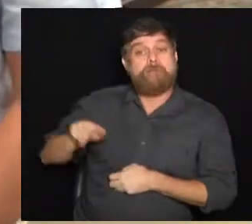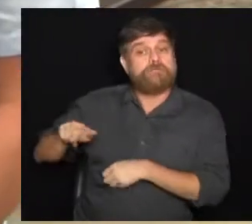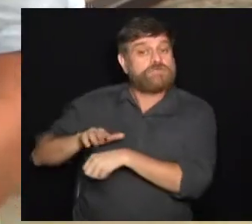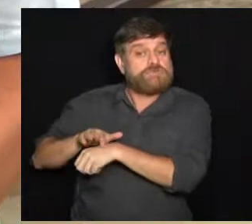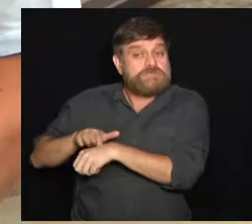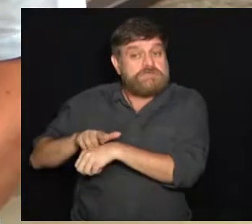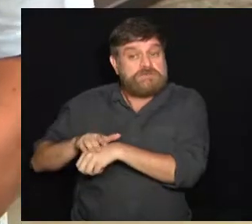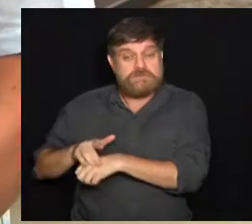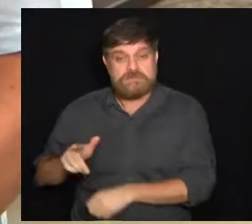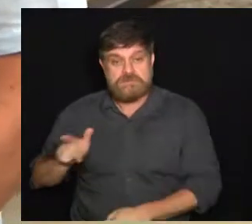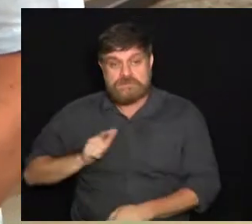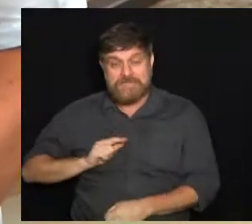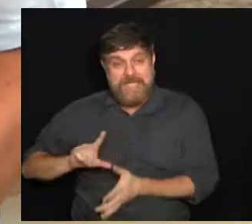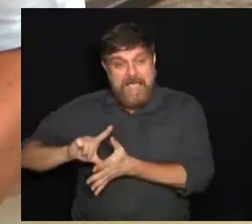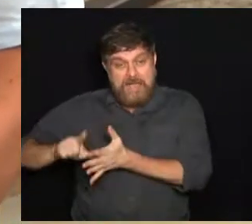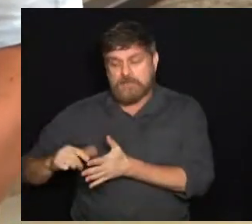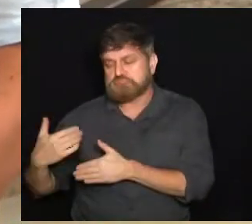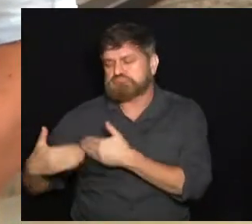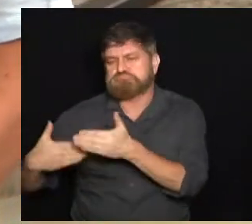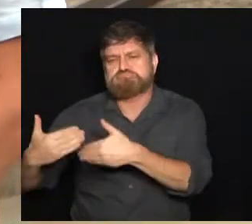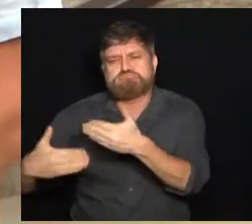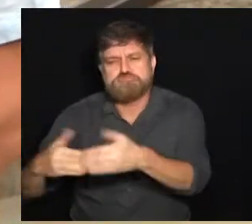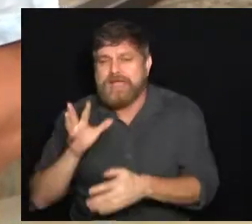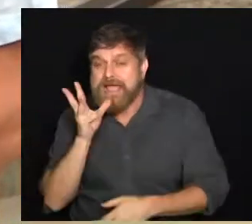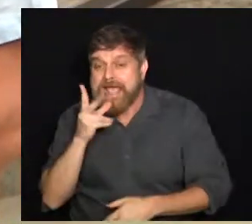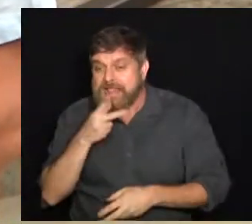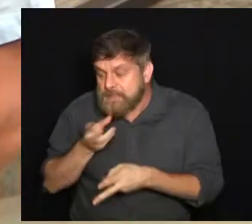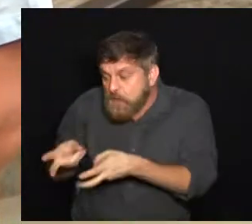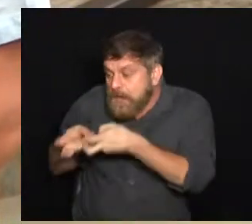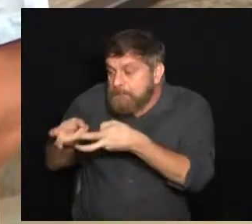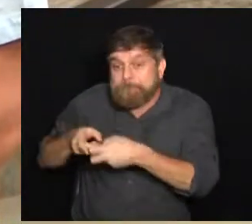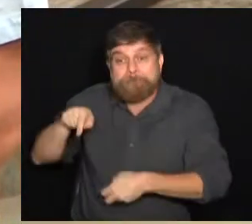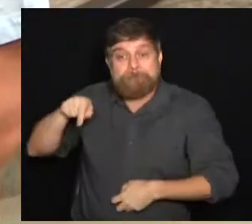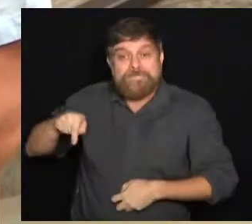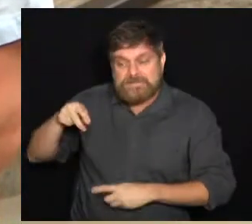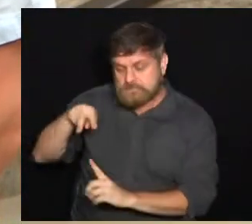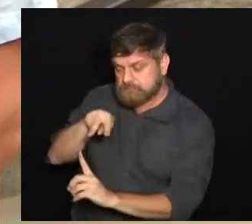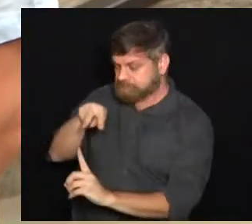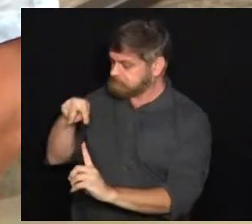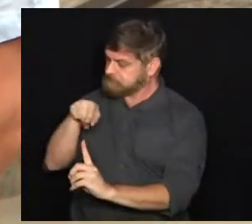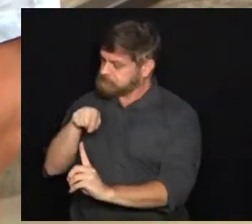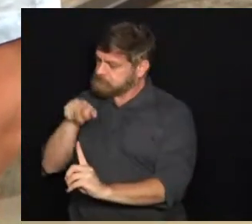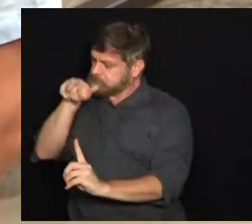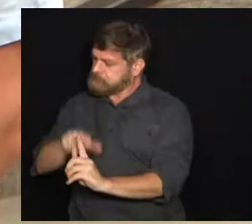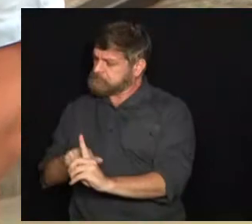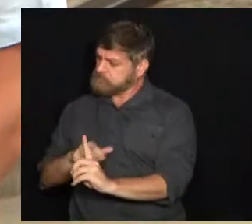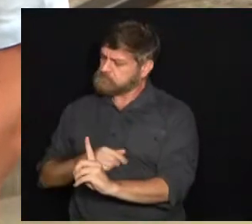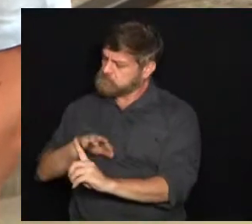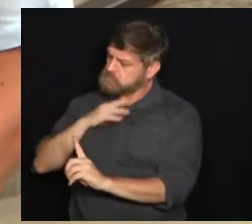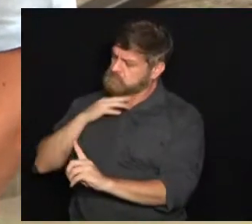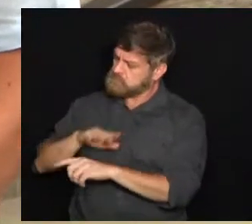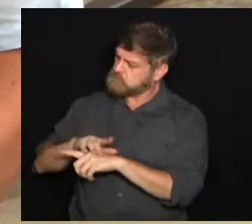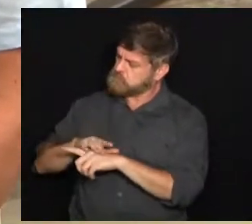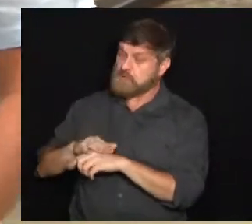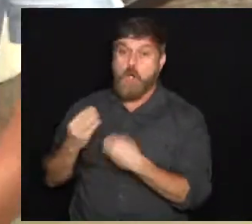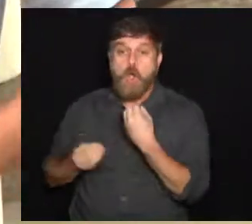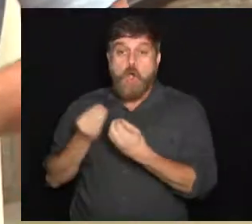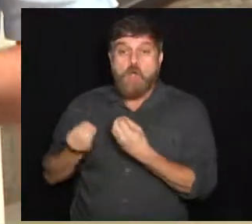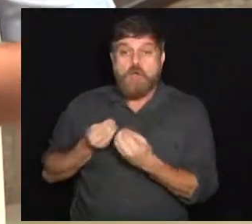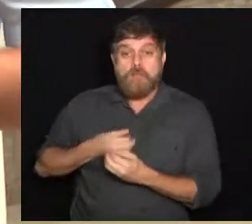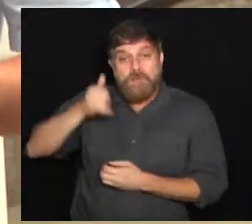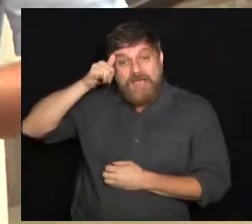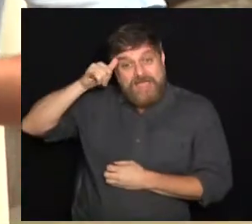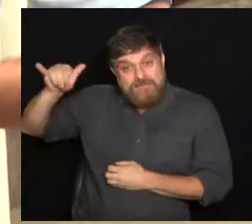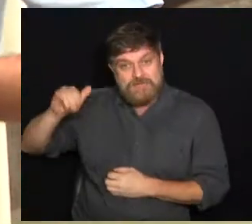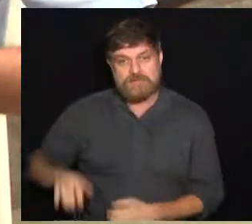os sintomas aparecem um tempo depois? Como que a gente consegue meio que se prevenir nesse sentido? Bem,